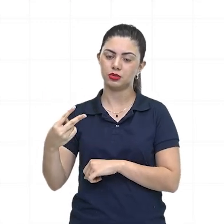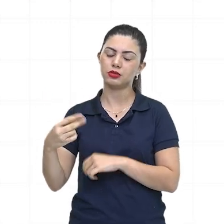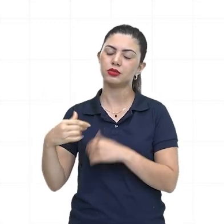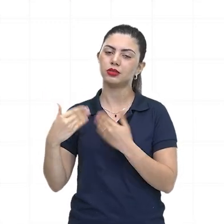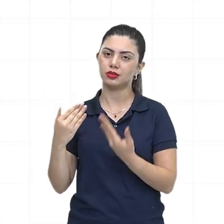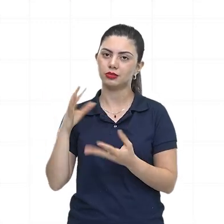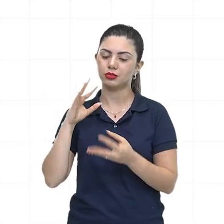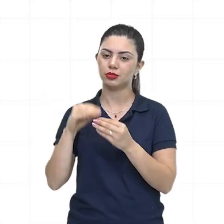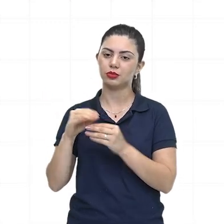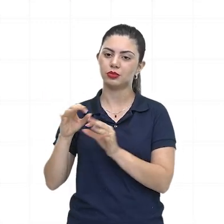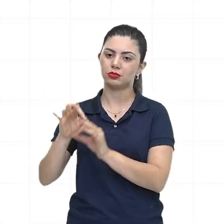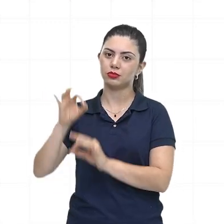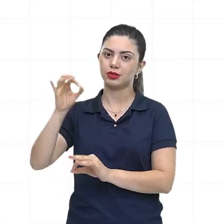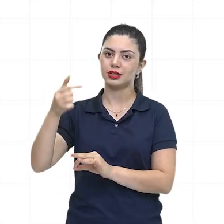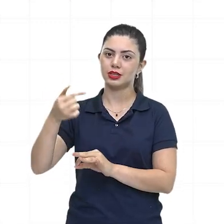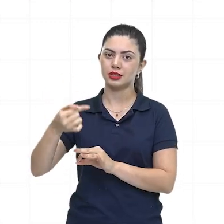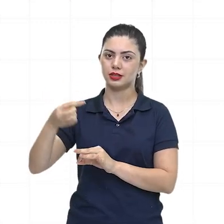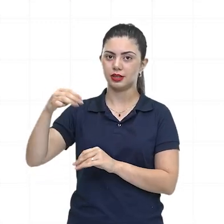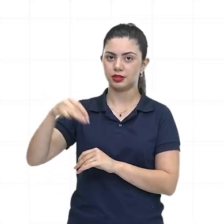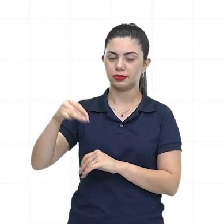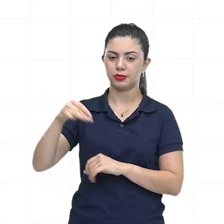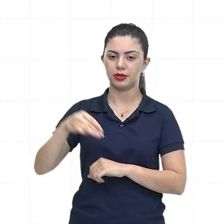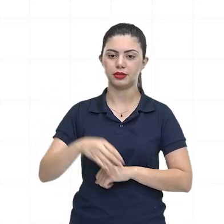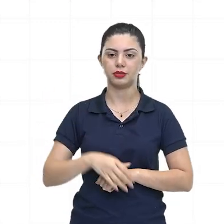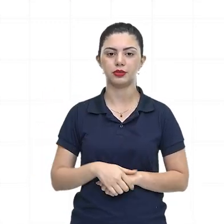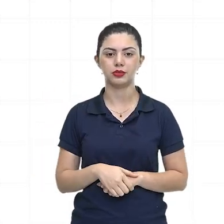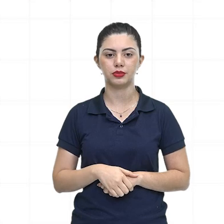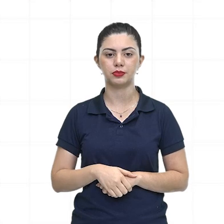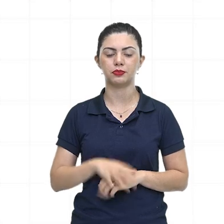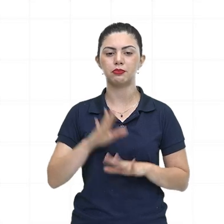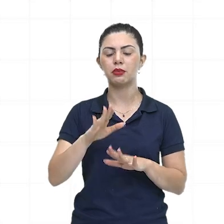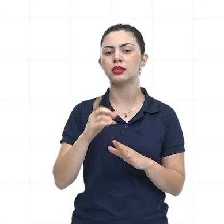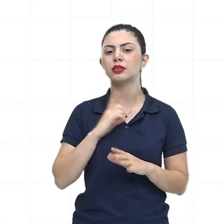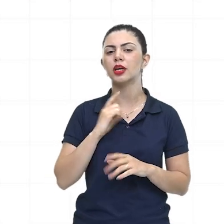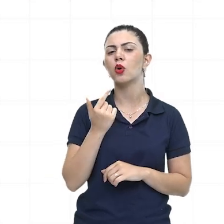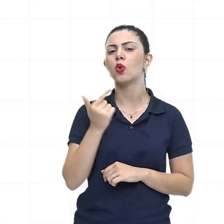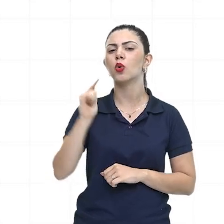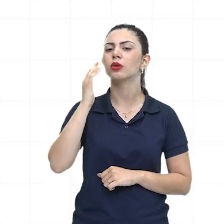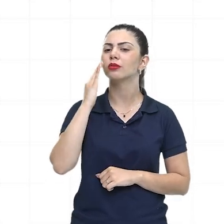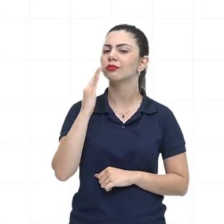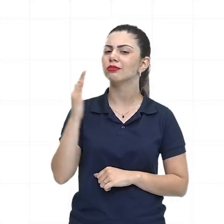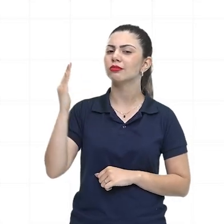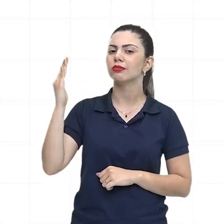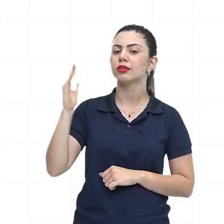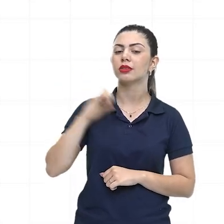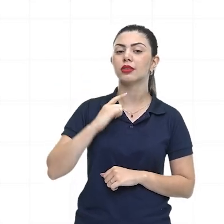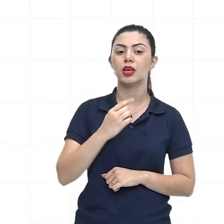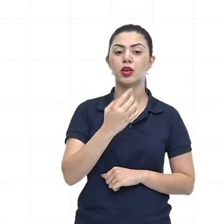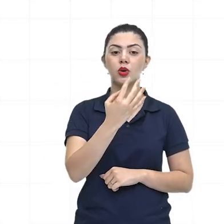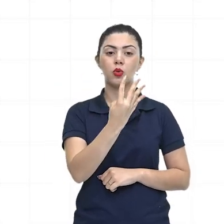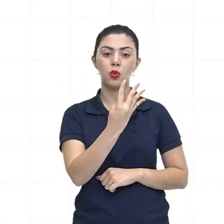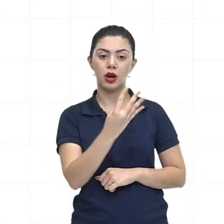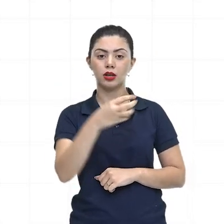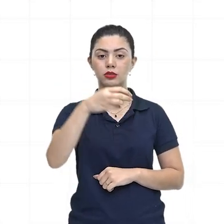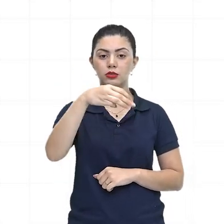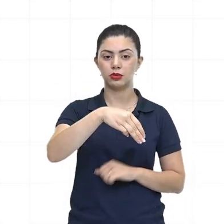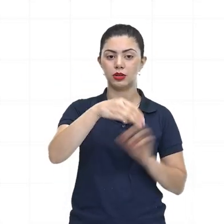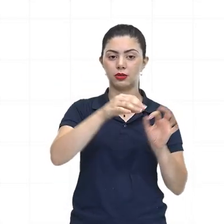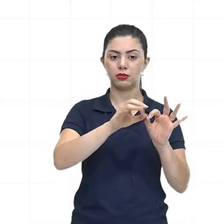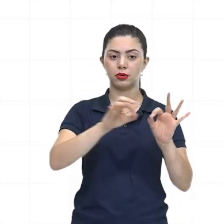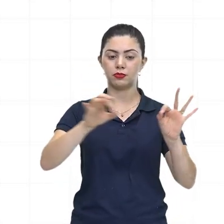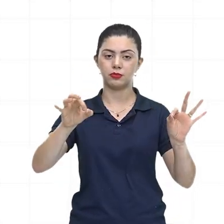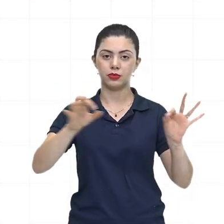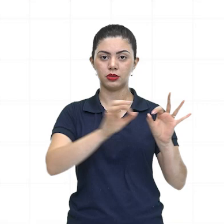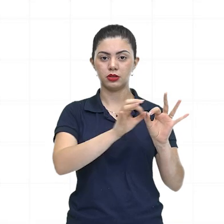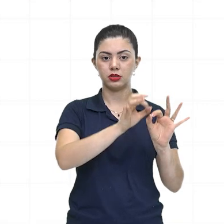7 metros, né? Esse quarto aqui, ele vai ter 4 de largura por 5 de comprimento. A gente observa aqui,